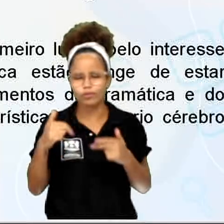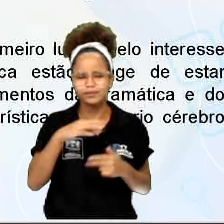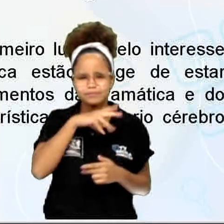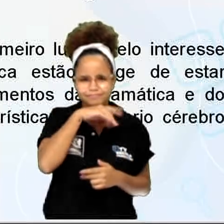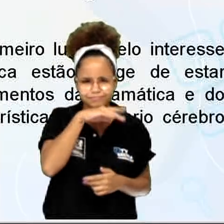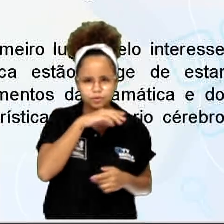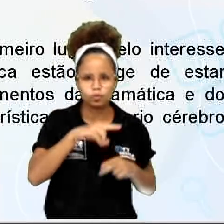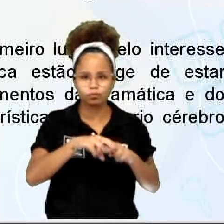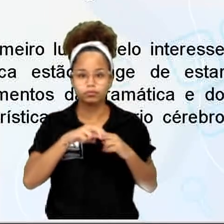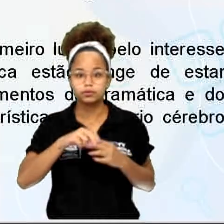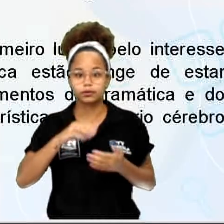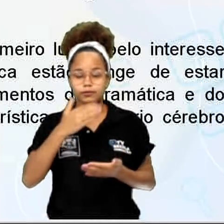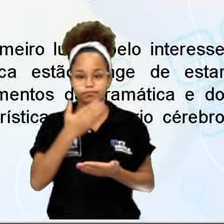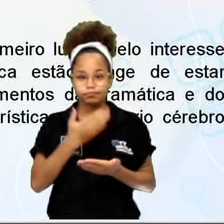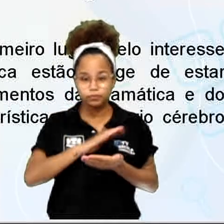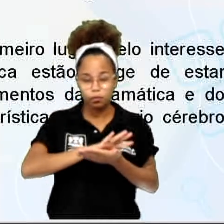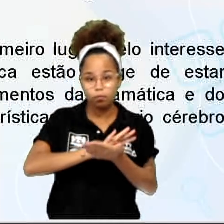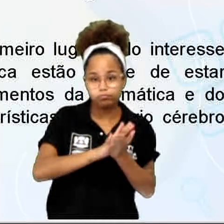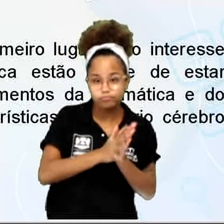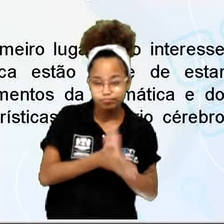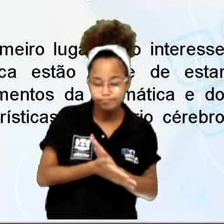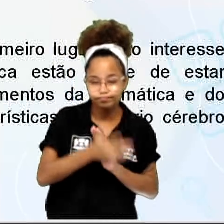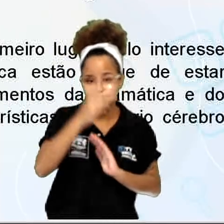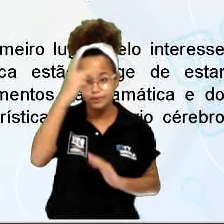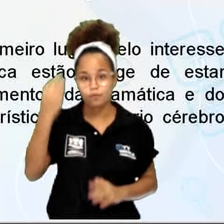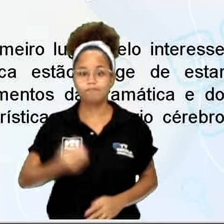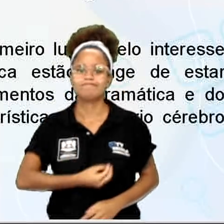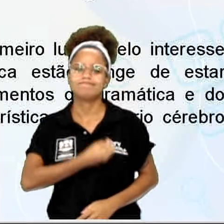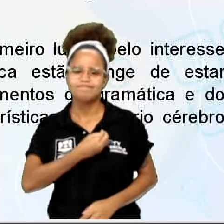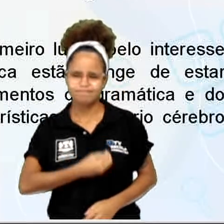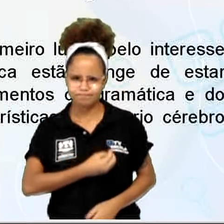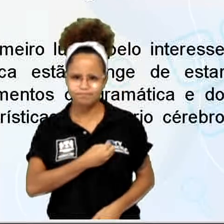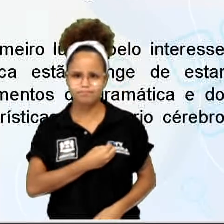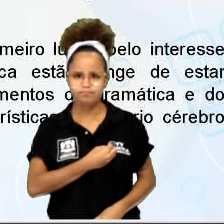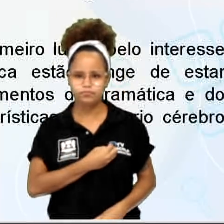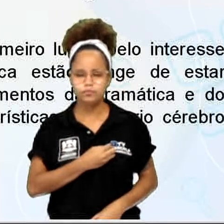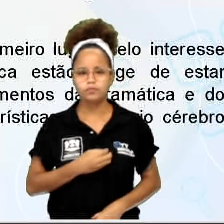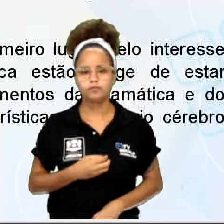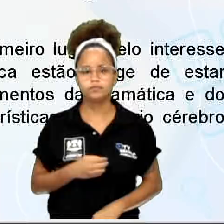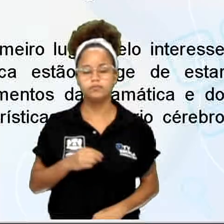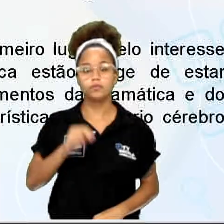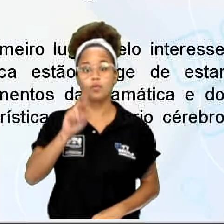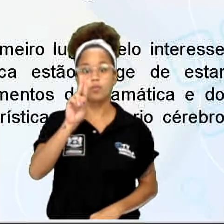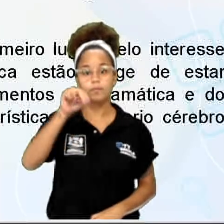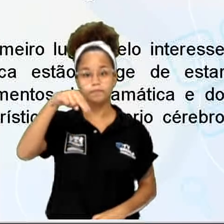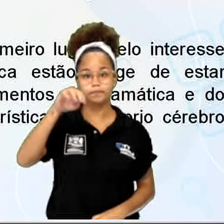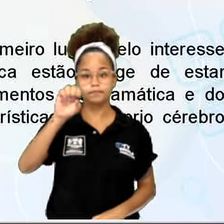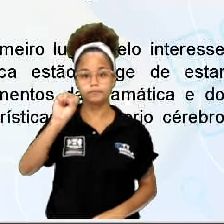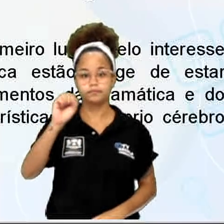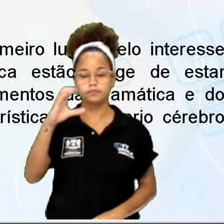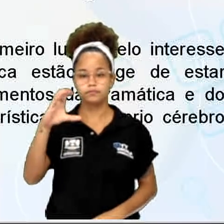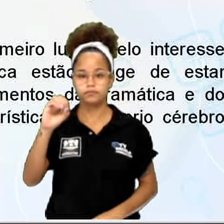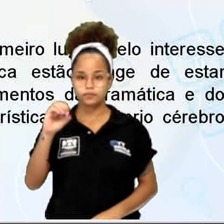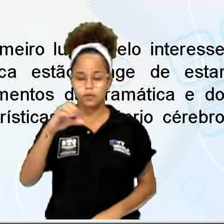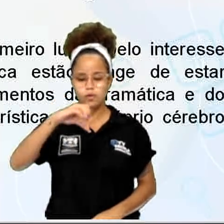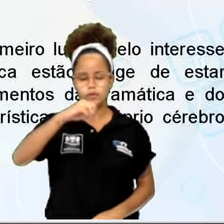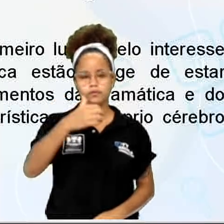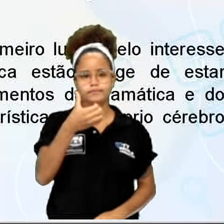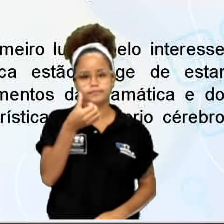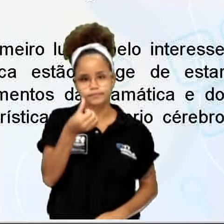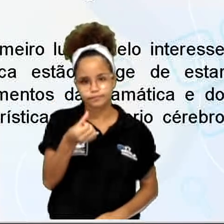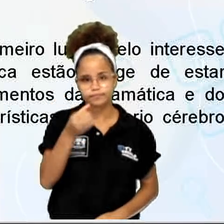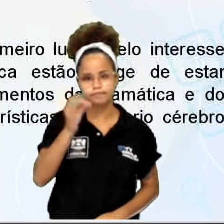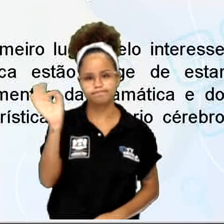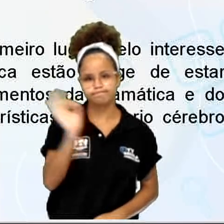quanto à extinção de espécies biológicas. Segundo a Unesco, 96% da população